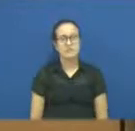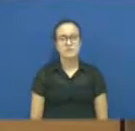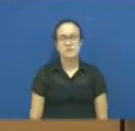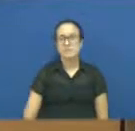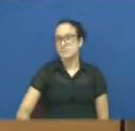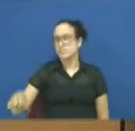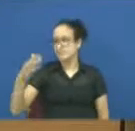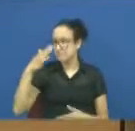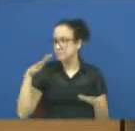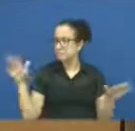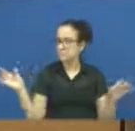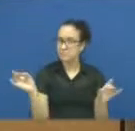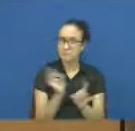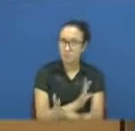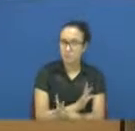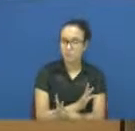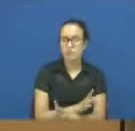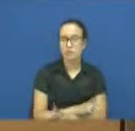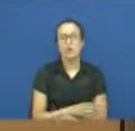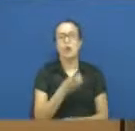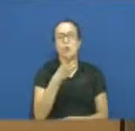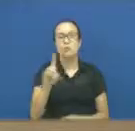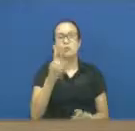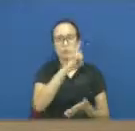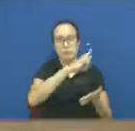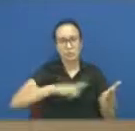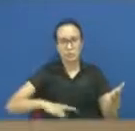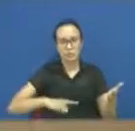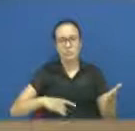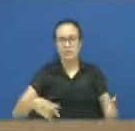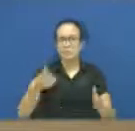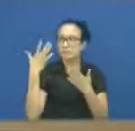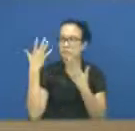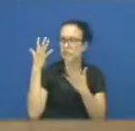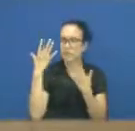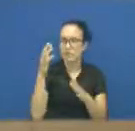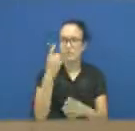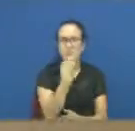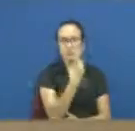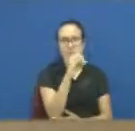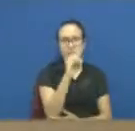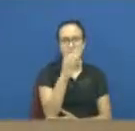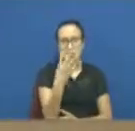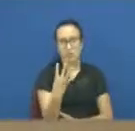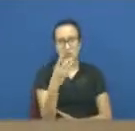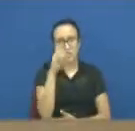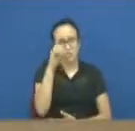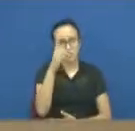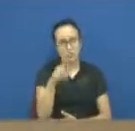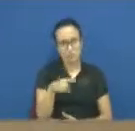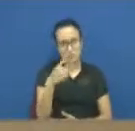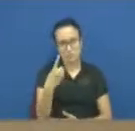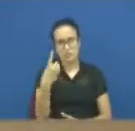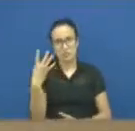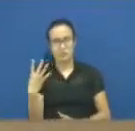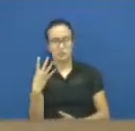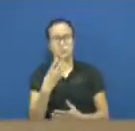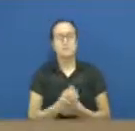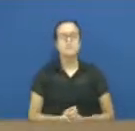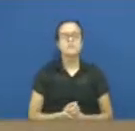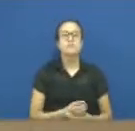Encerrada a justificativa, apreciaremos a última moção, a moção de congratulações 104 de 2014, de autoria do vereador Luiz